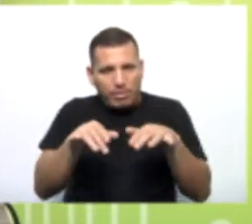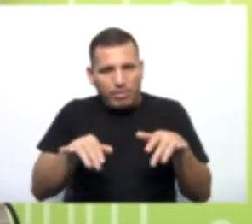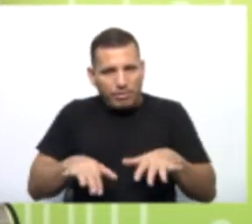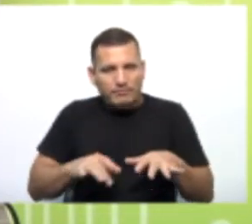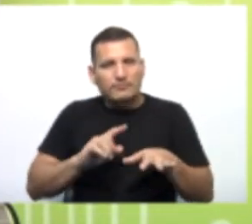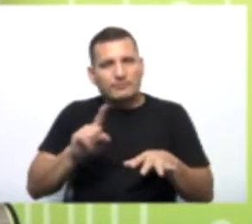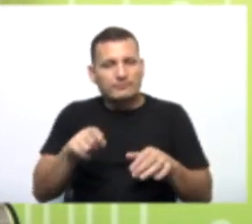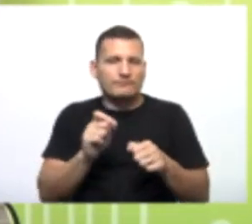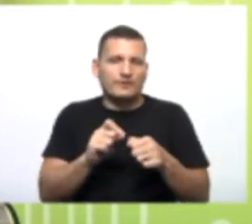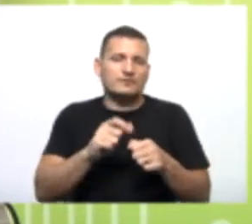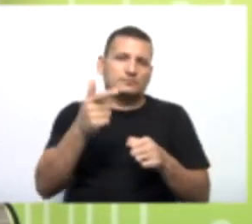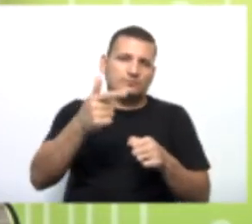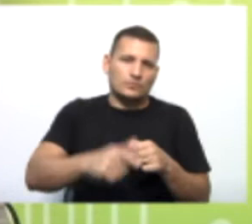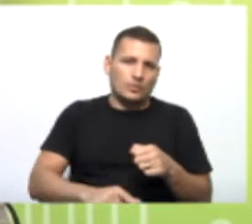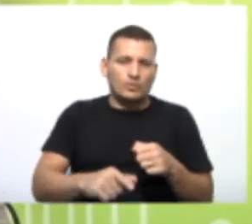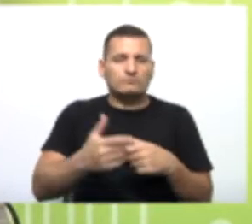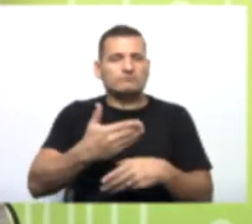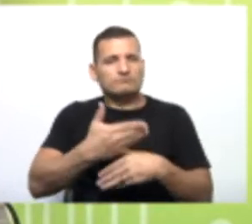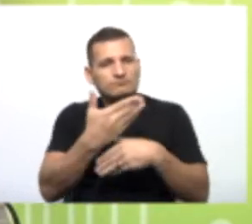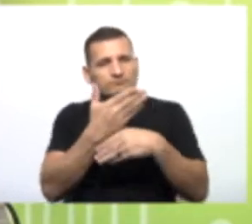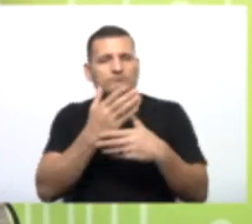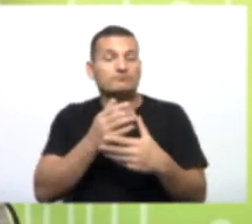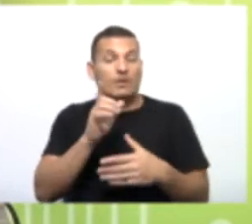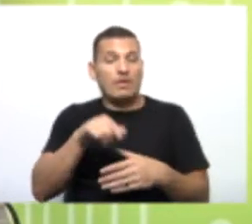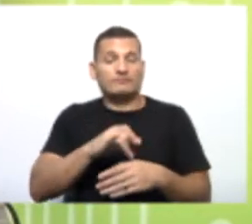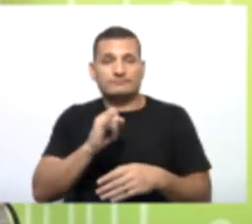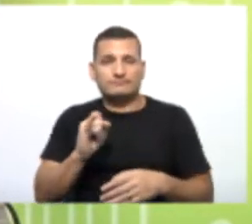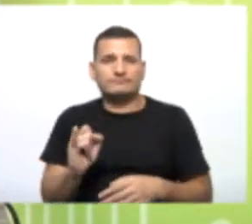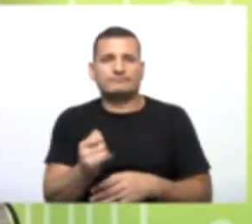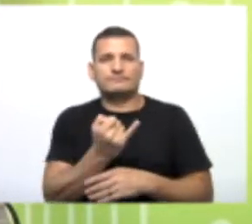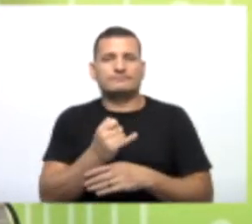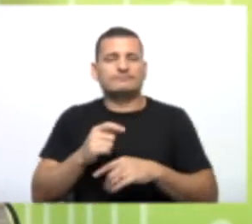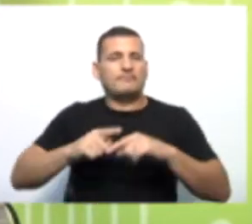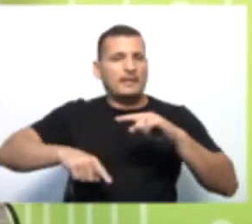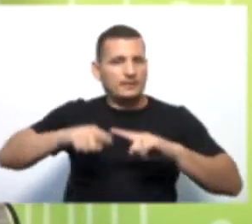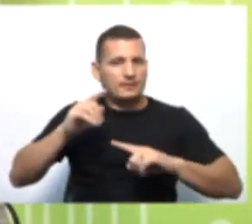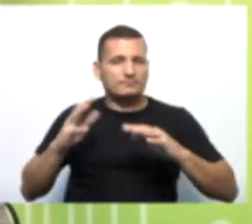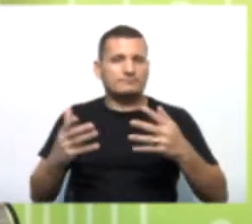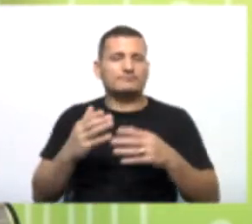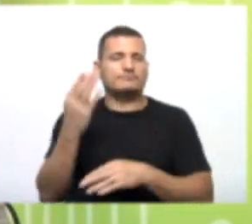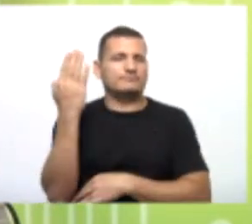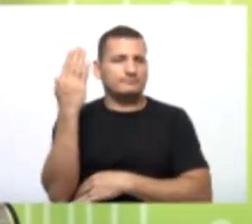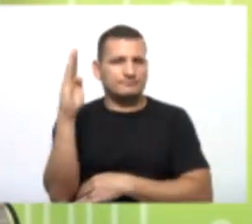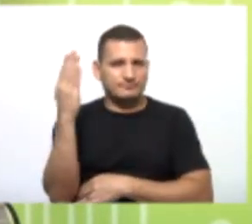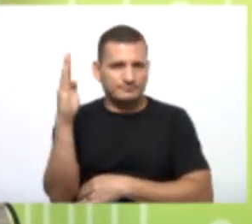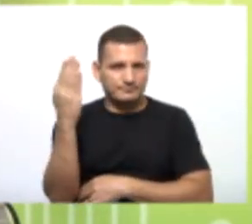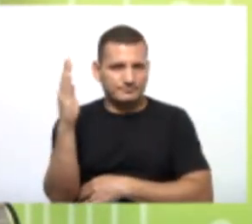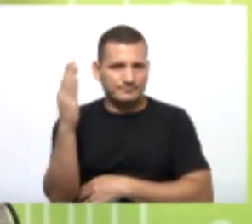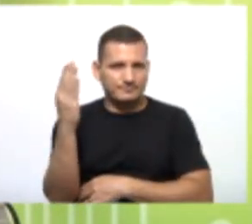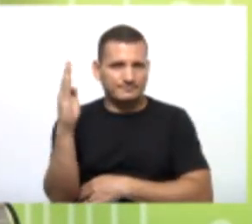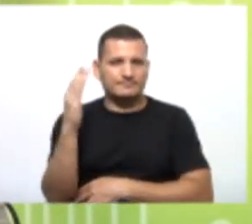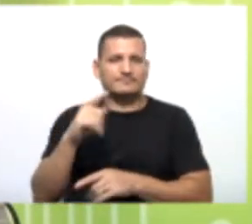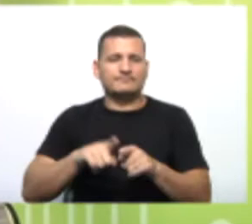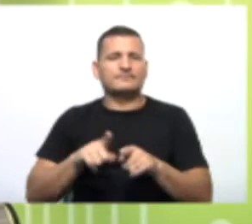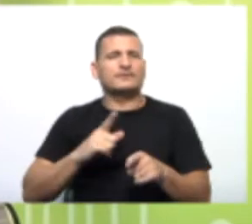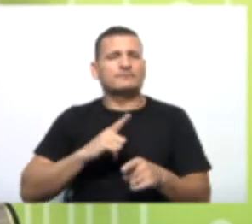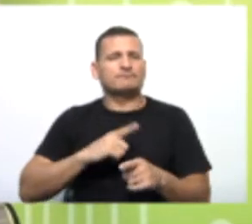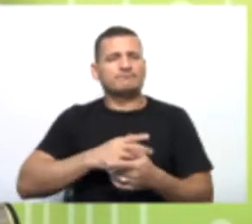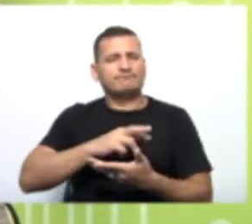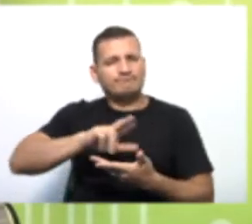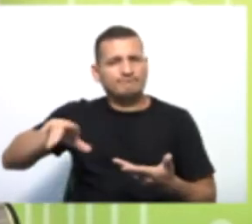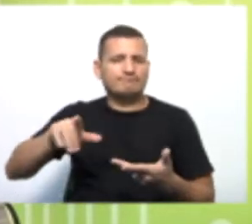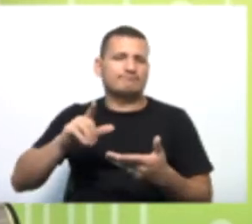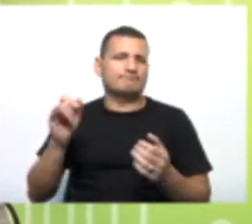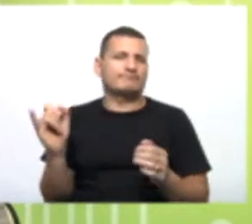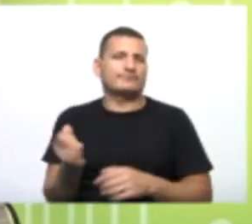de massa, enfim, é uma forma de reaproveitar todo esse material, madeiras também, ok? Tem muita coisa para aproveitar, né,